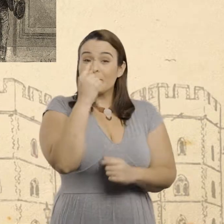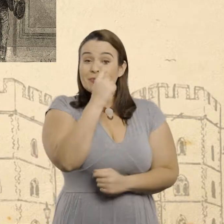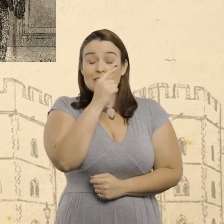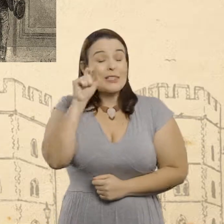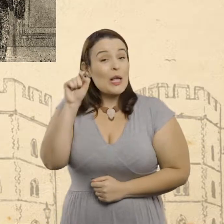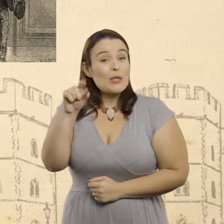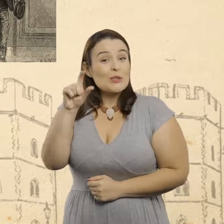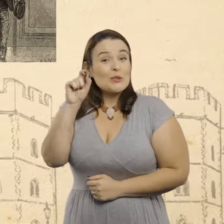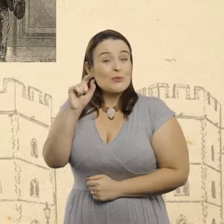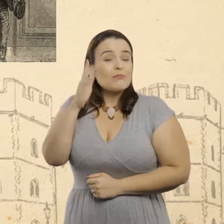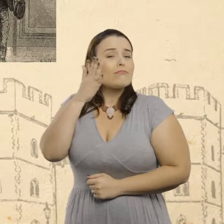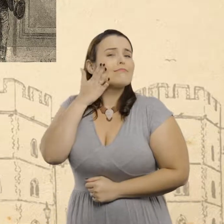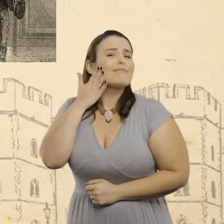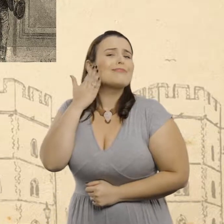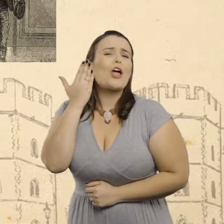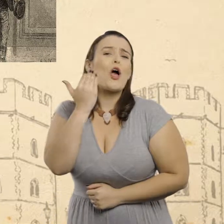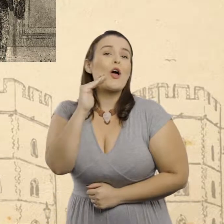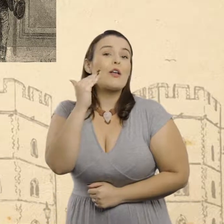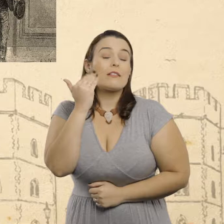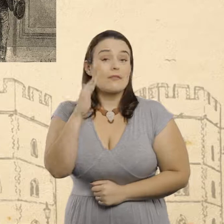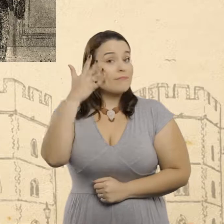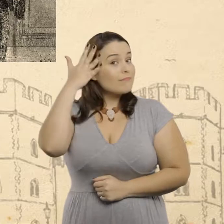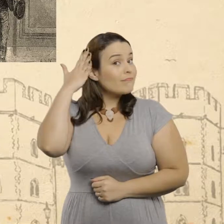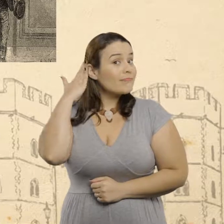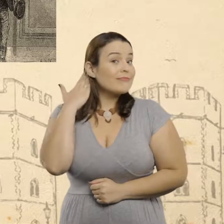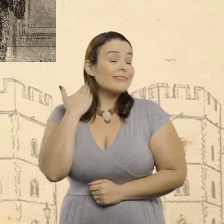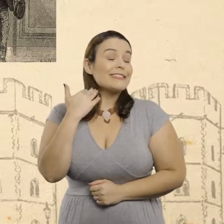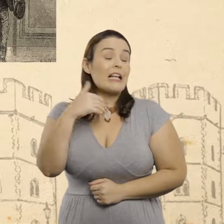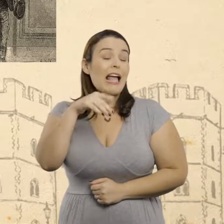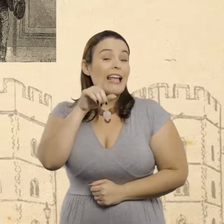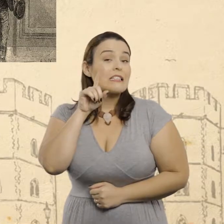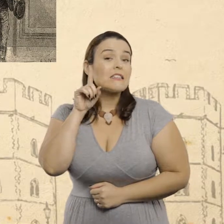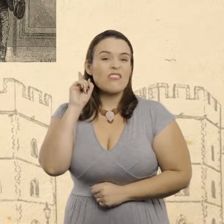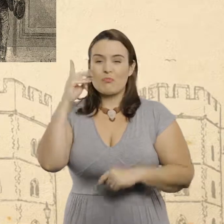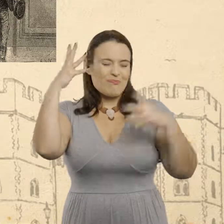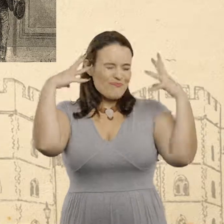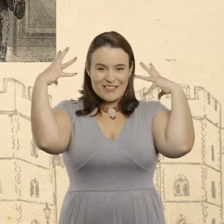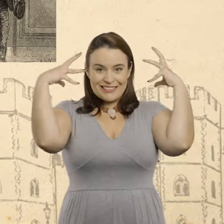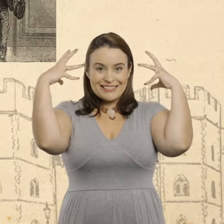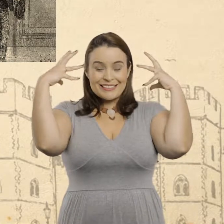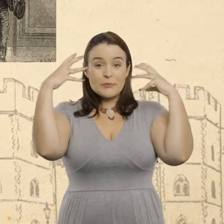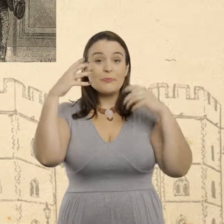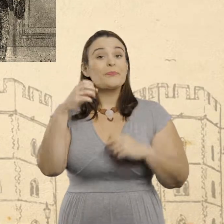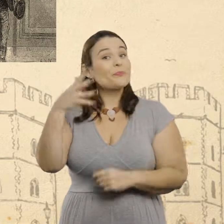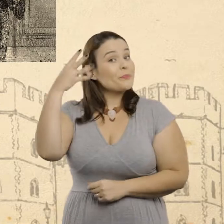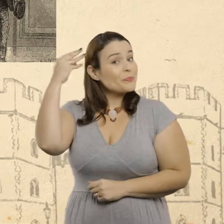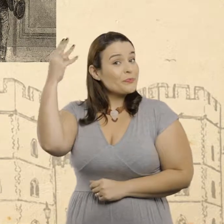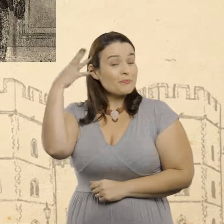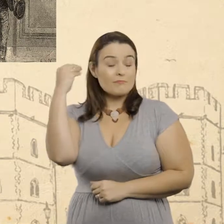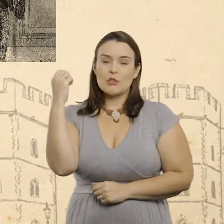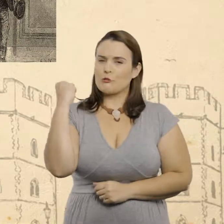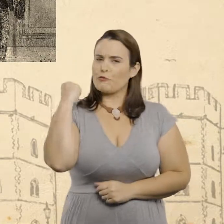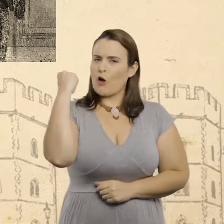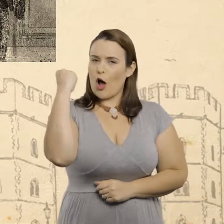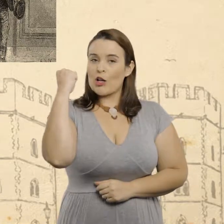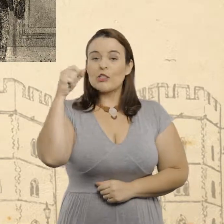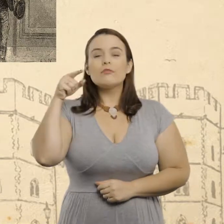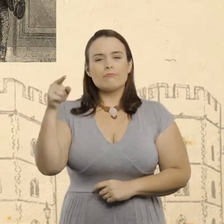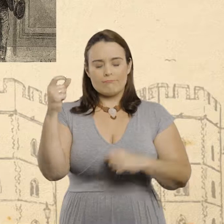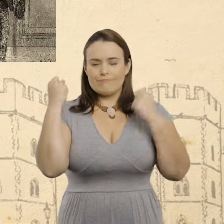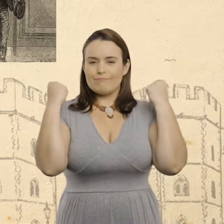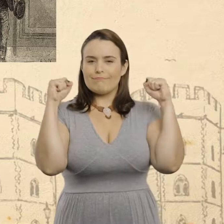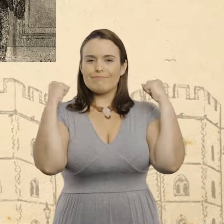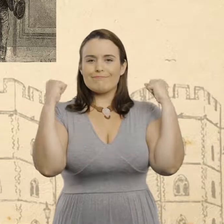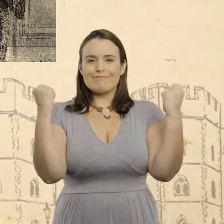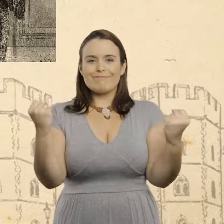olhos azuis e a pele rosada. Seus cabelos eram castanhos e desarrumados. Passepartout era um homem forte,